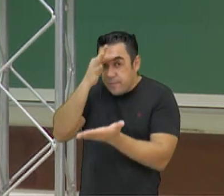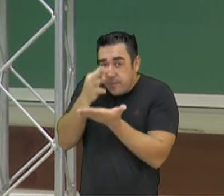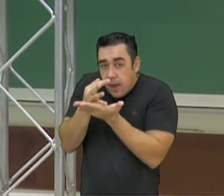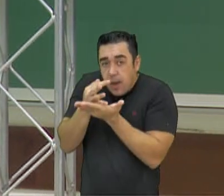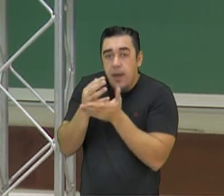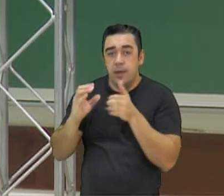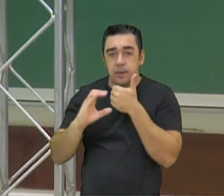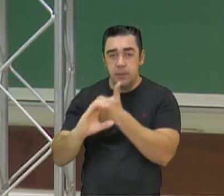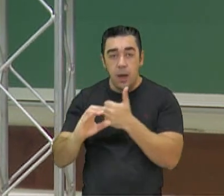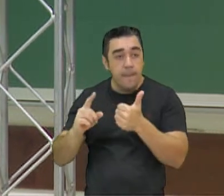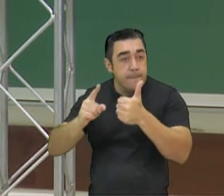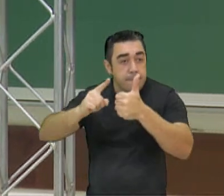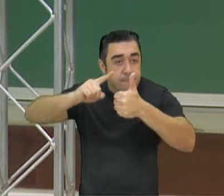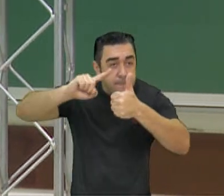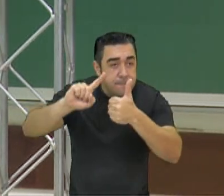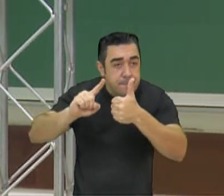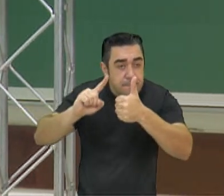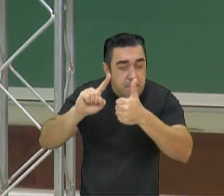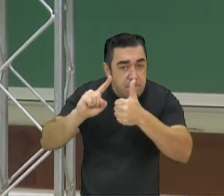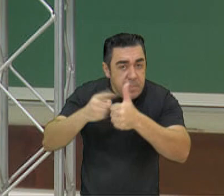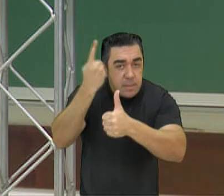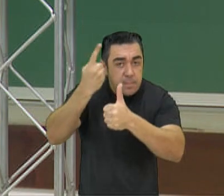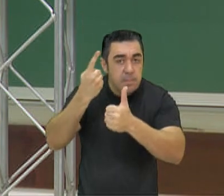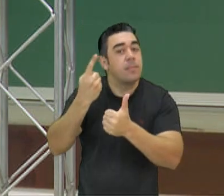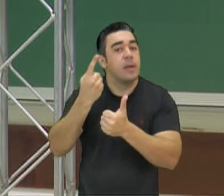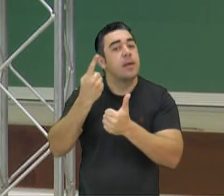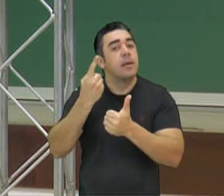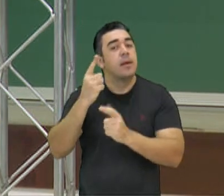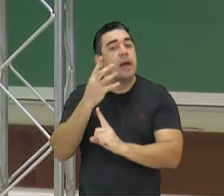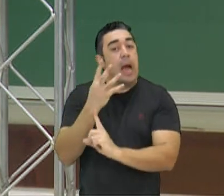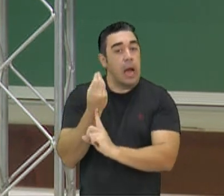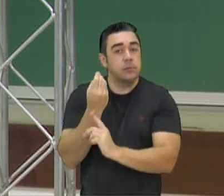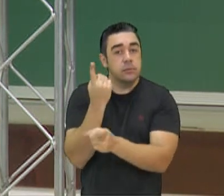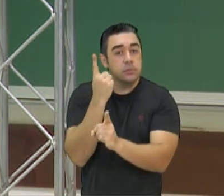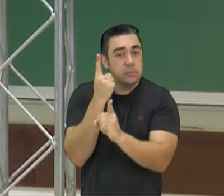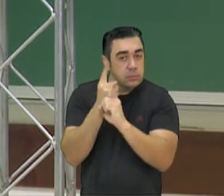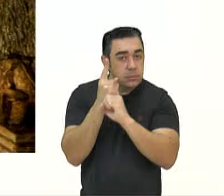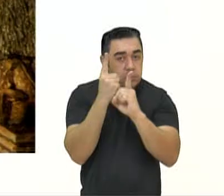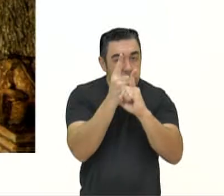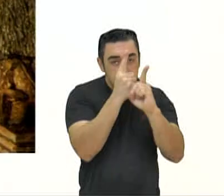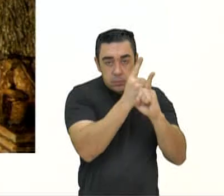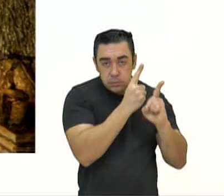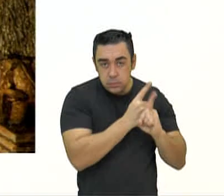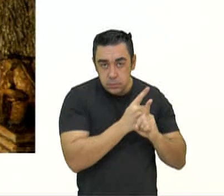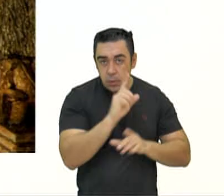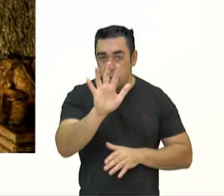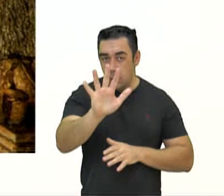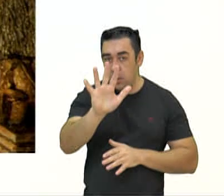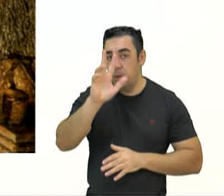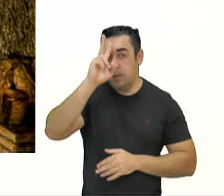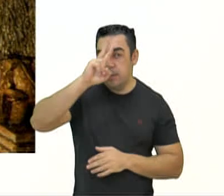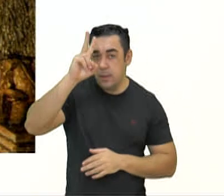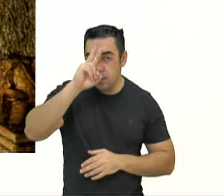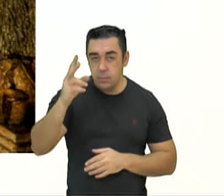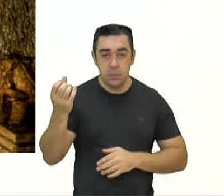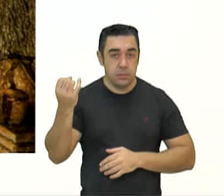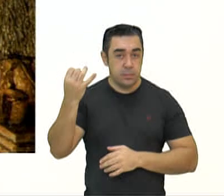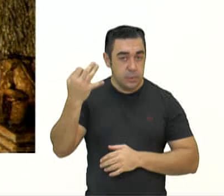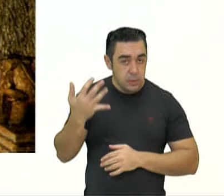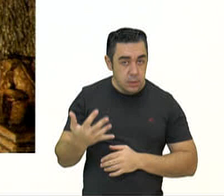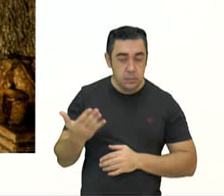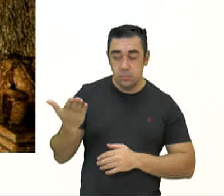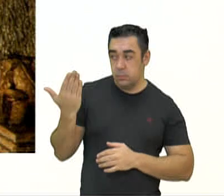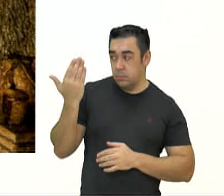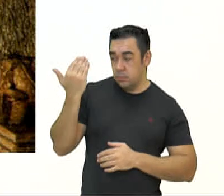As primeiras produções da arte cristã, os primeiros encontros dos cristãos, lembre-se, a gente está falando que